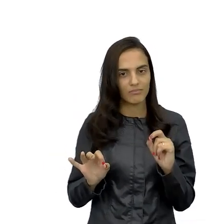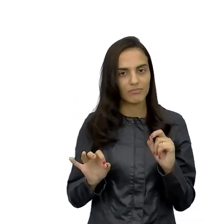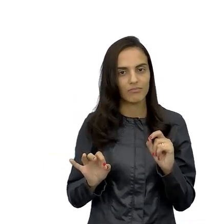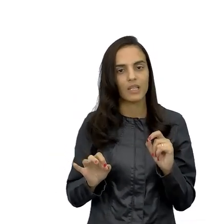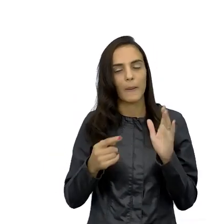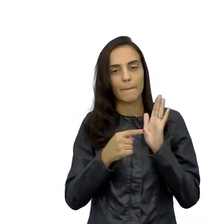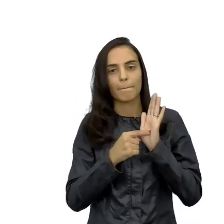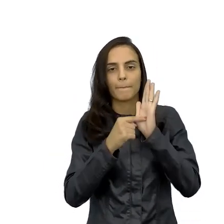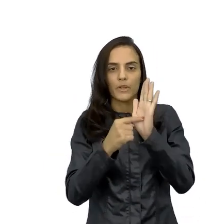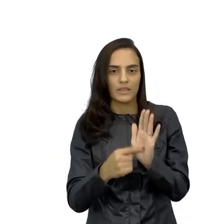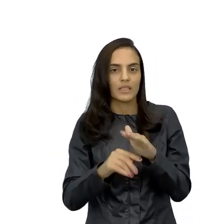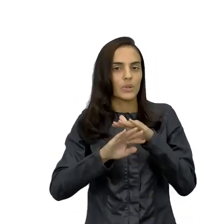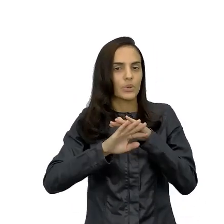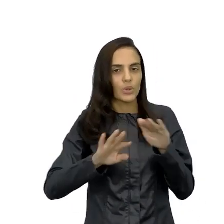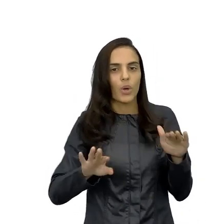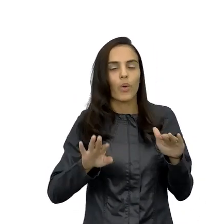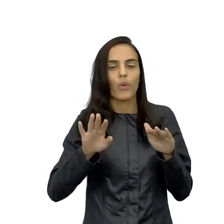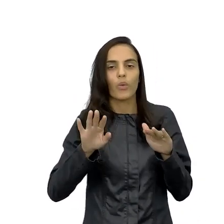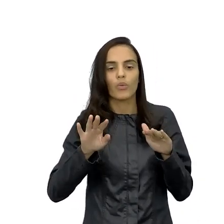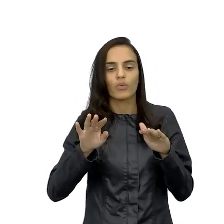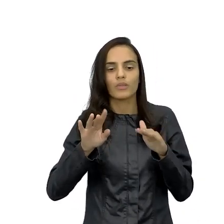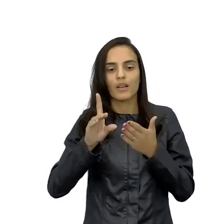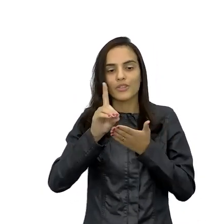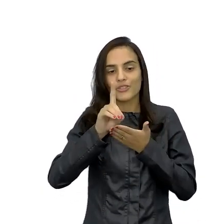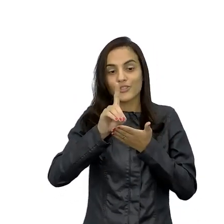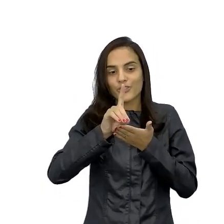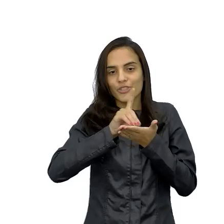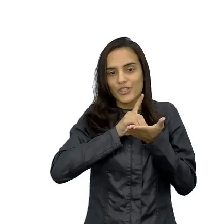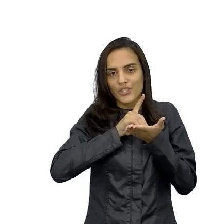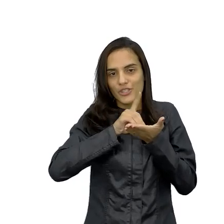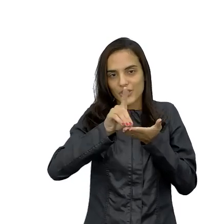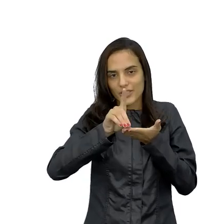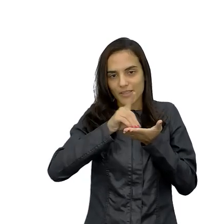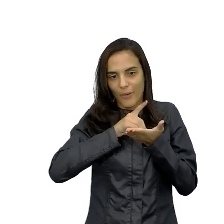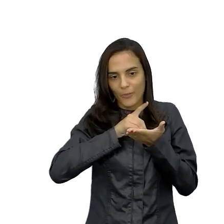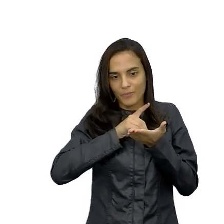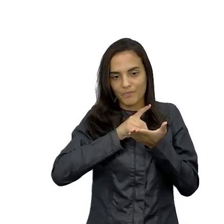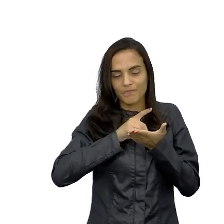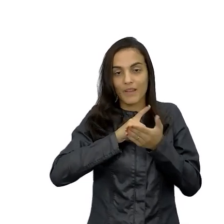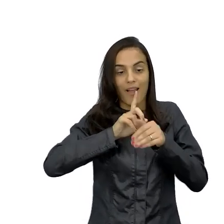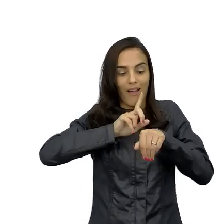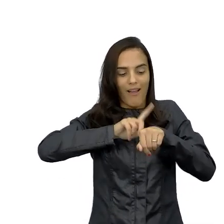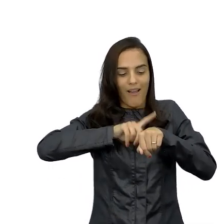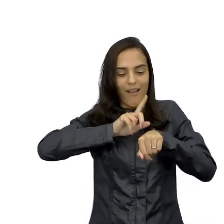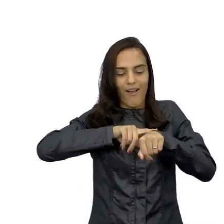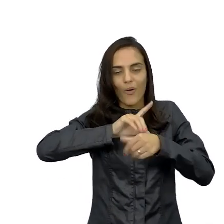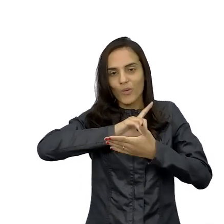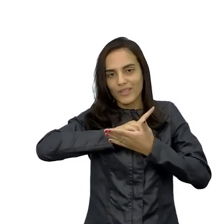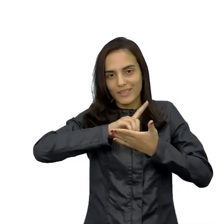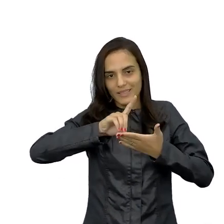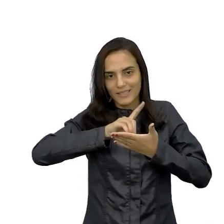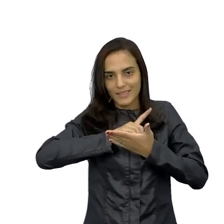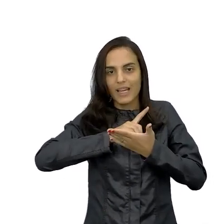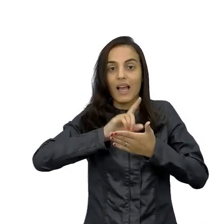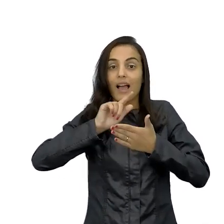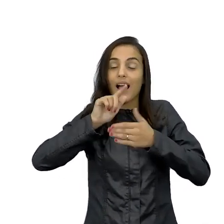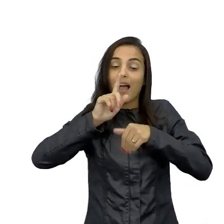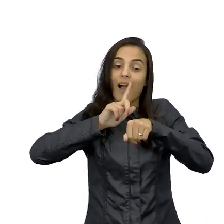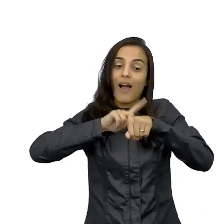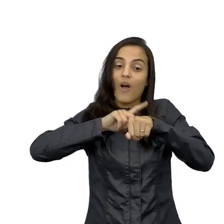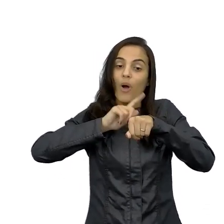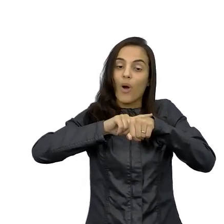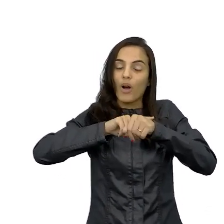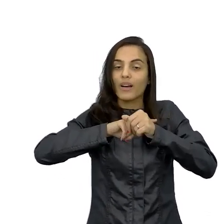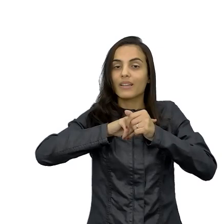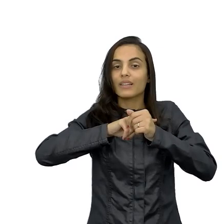onde está mostrando apenas o relógio digital, né? A hora que o relógio analógico